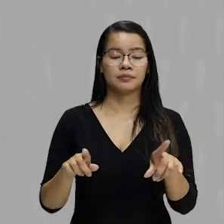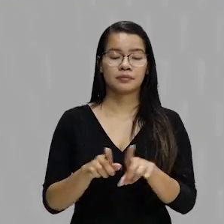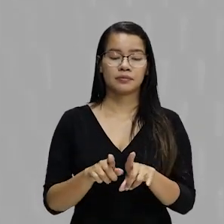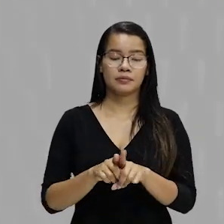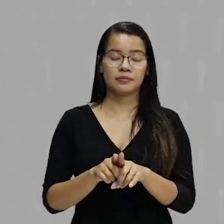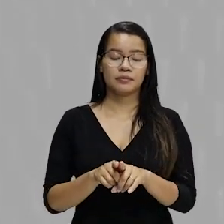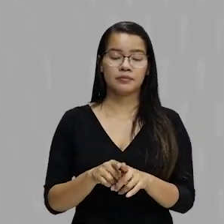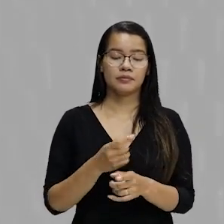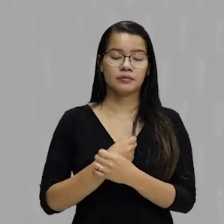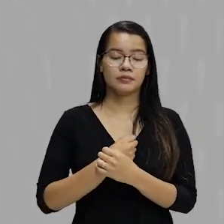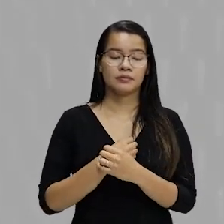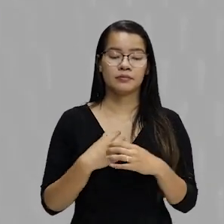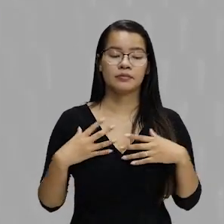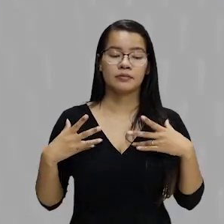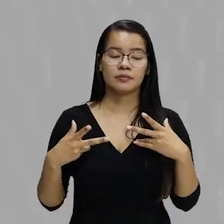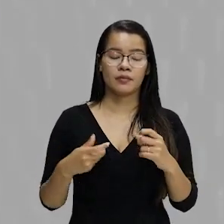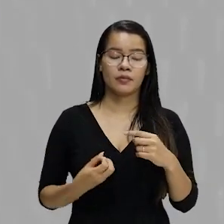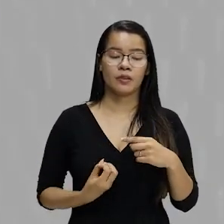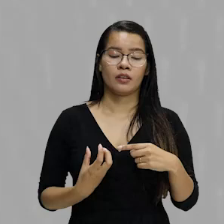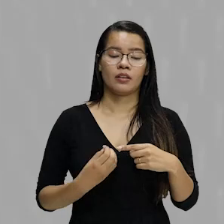irá